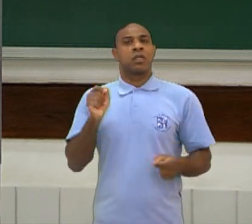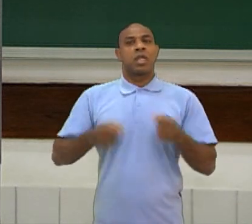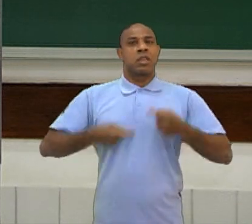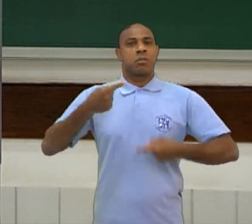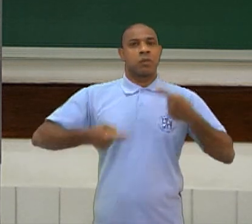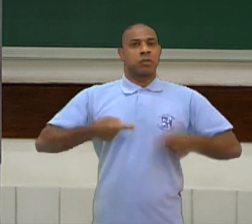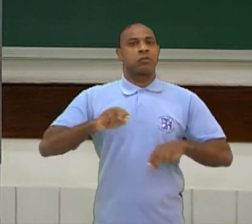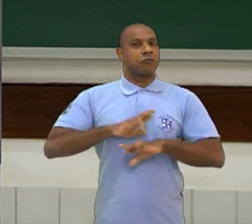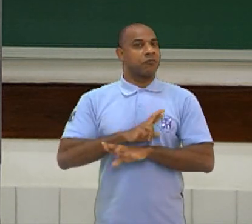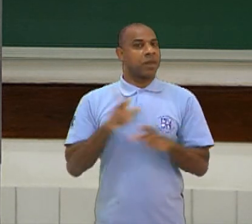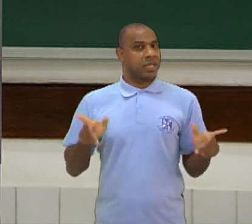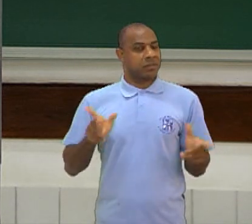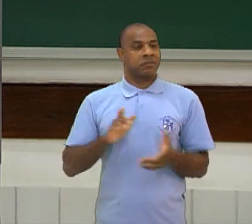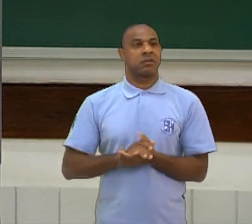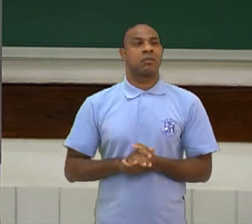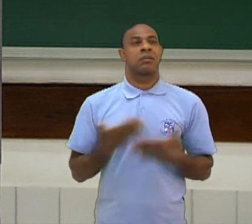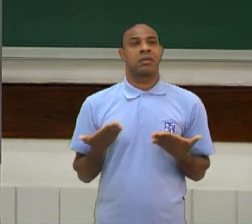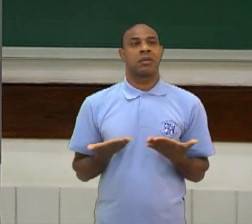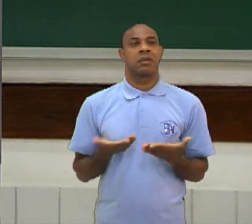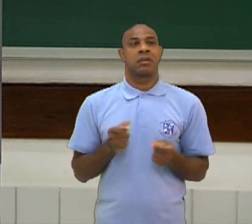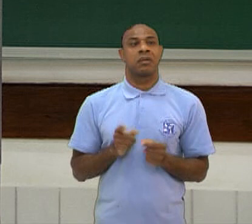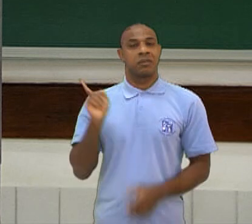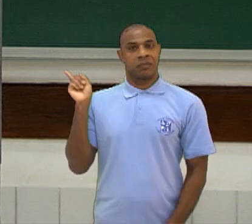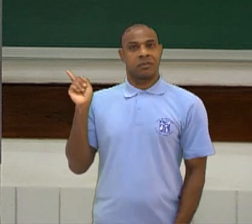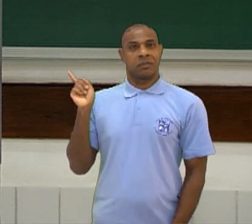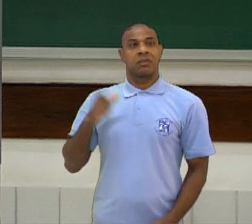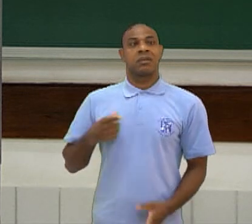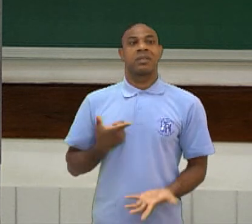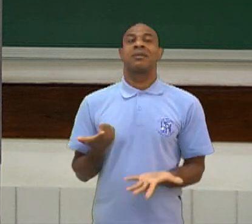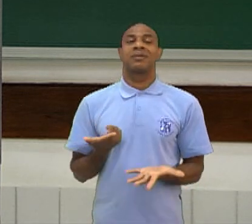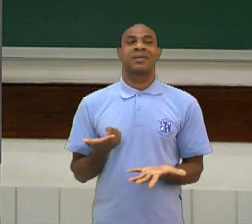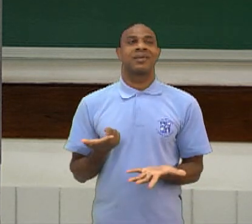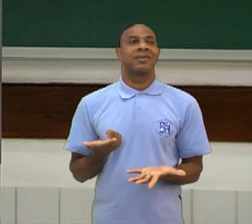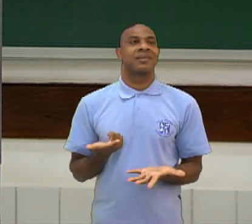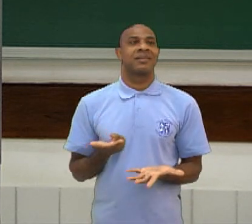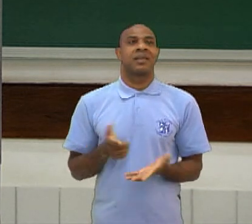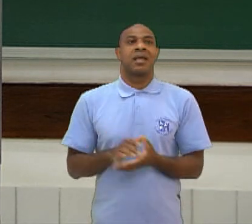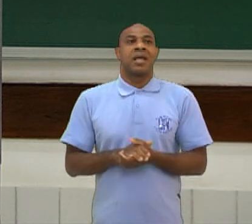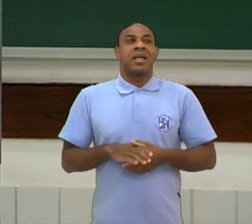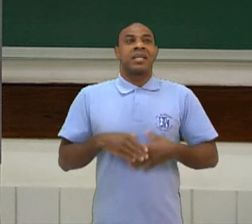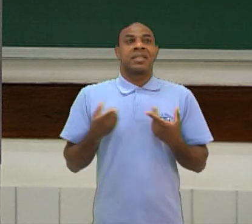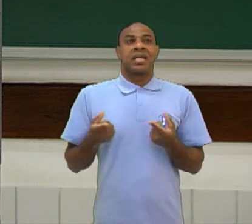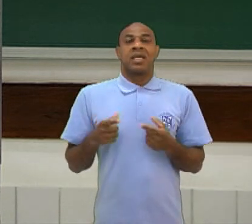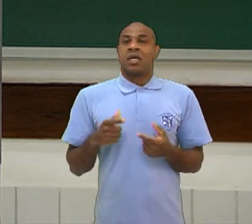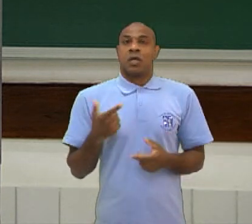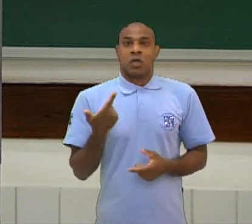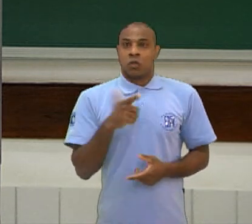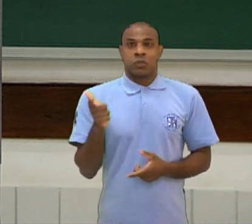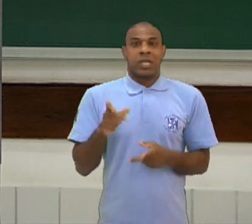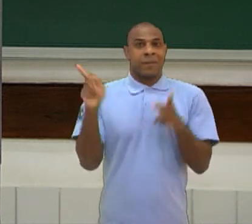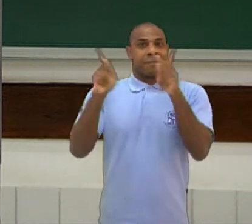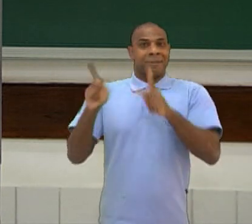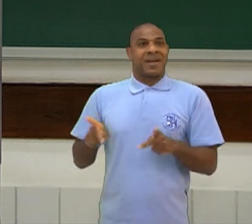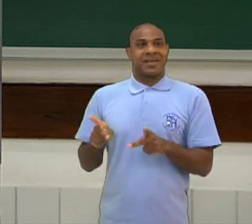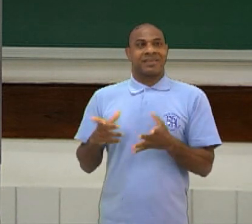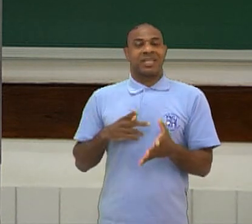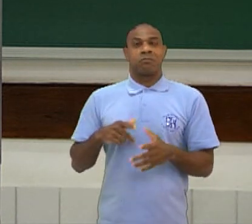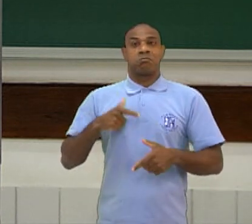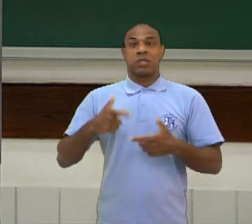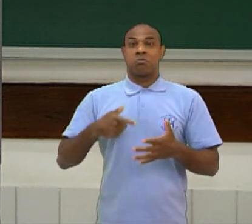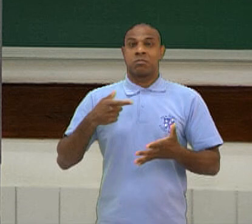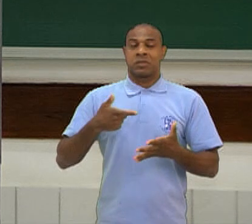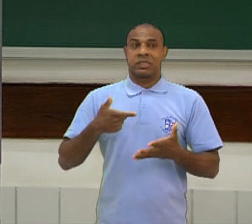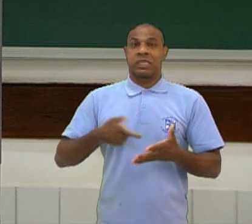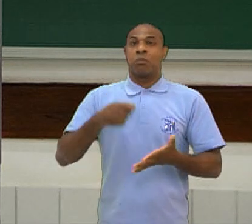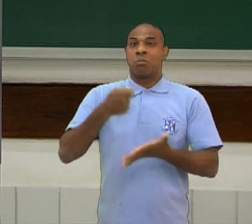democracia. Há uma desarmonia entre os poderes no autoritarismo. Lembrem-se que nós temos 3 poderes, o